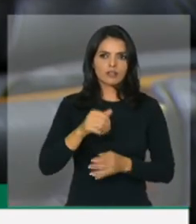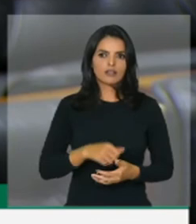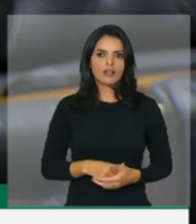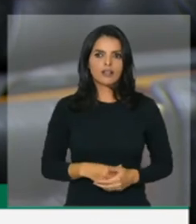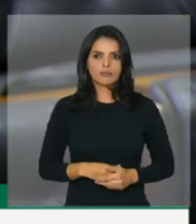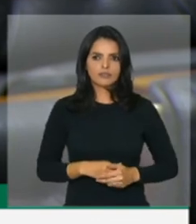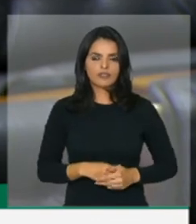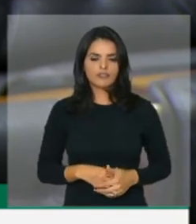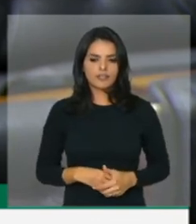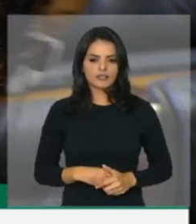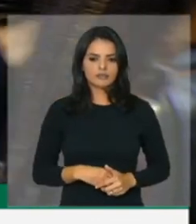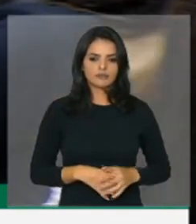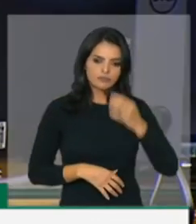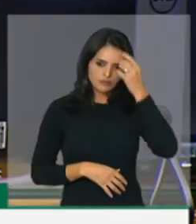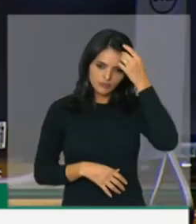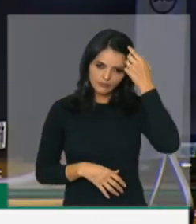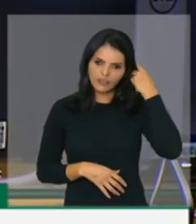favor.